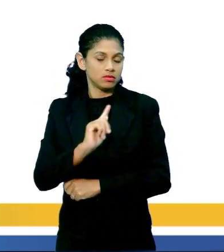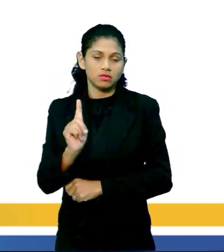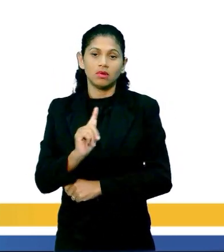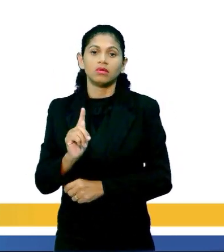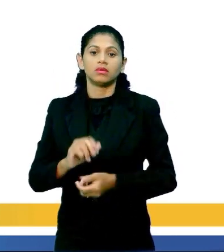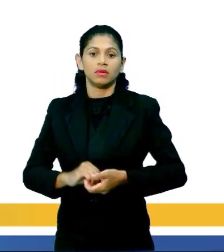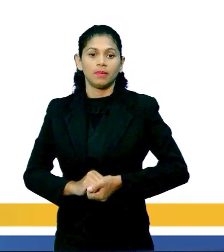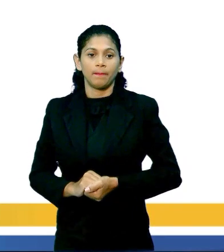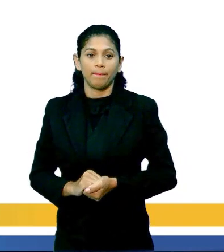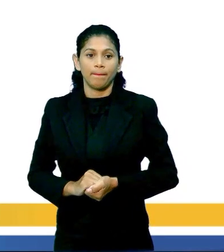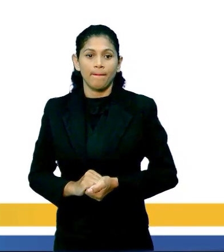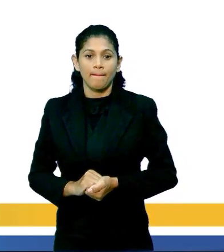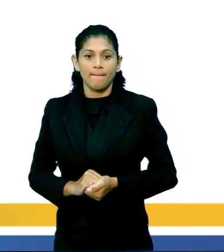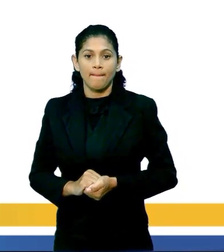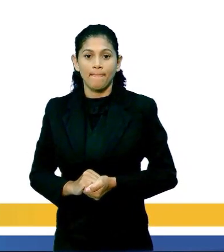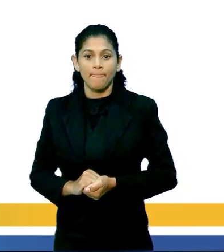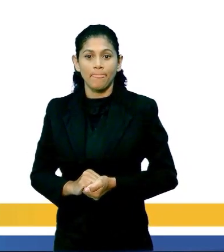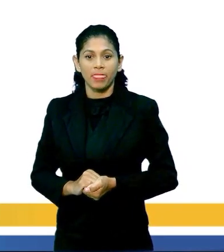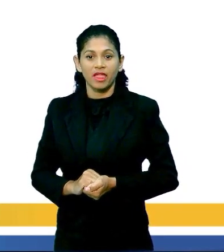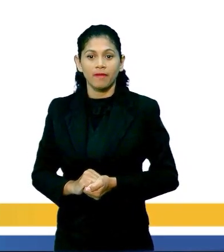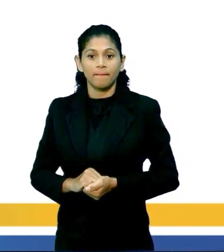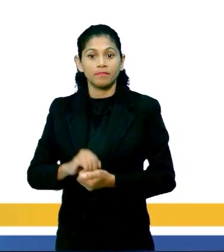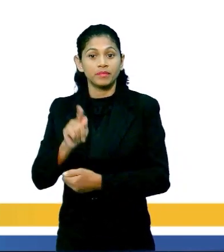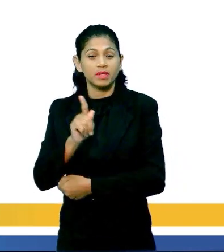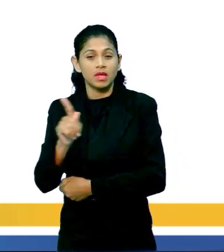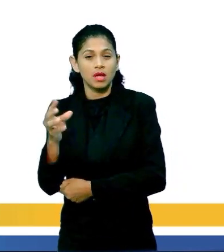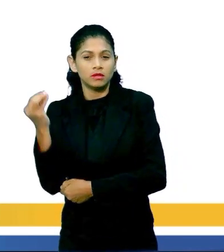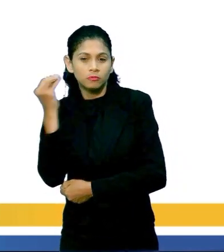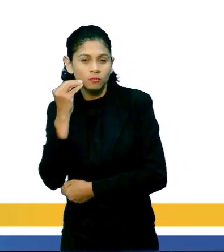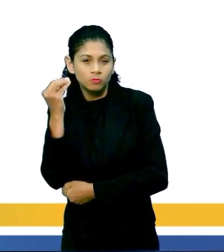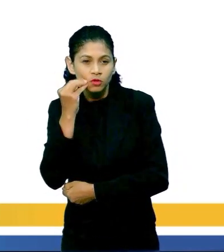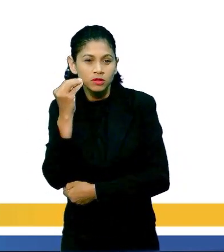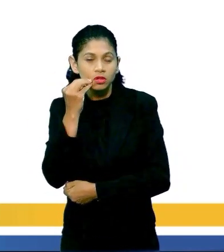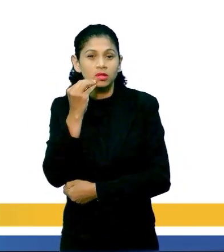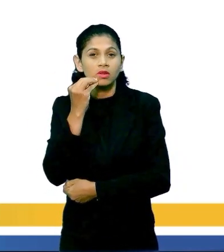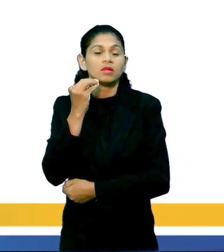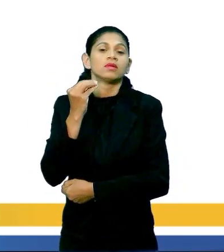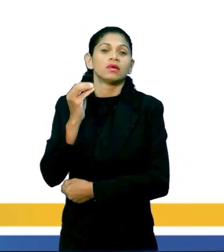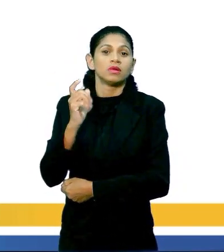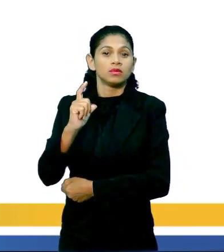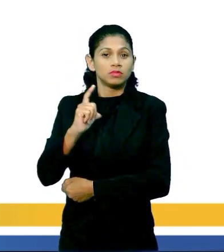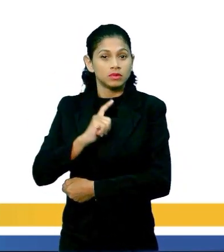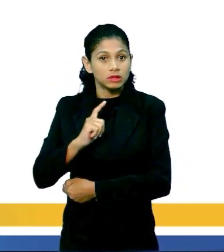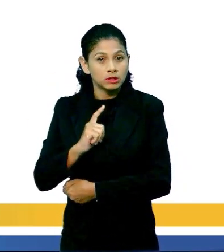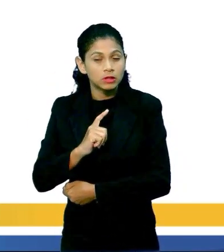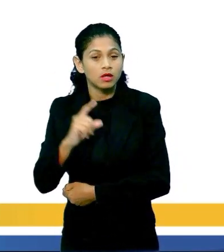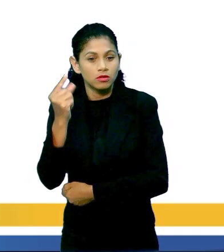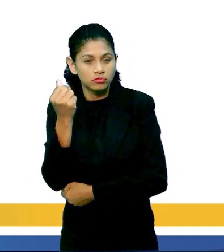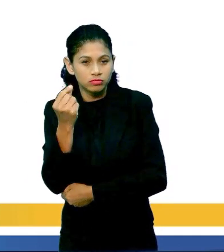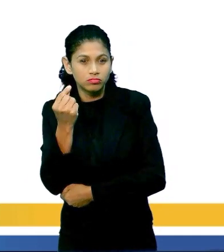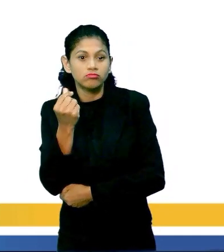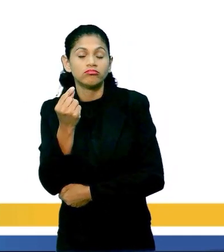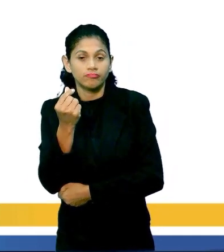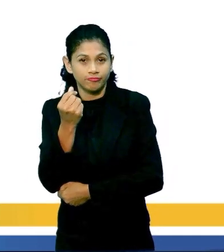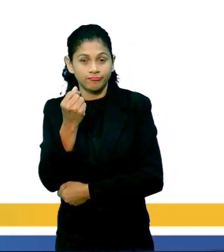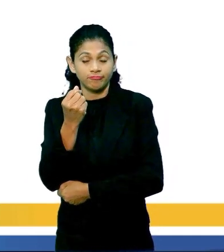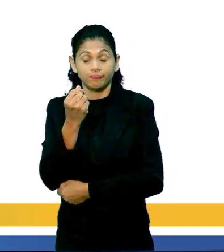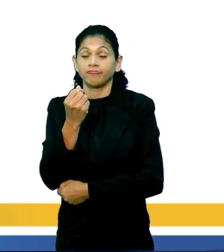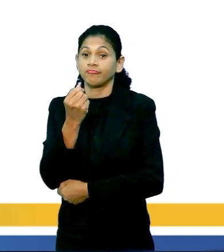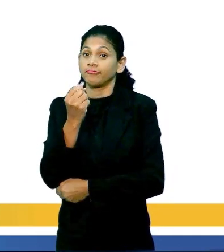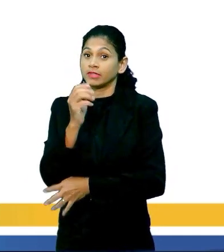Próximo exemplo, They tried to obtain money by deception. Eles tentaram obter dinheiro de forma